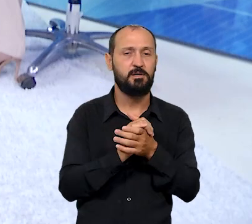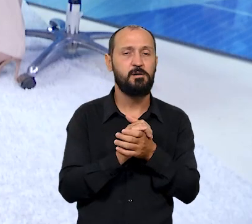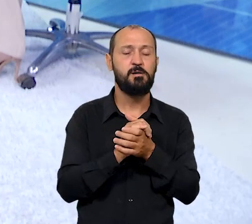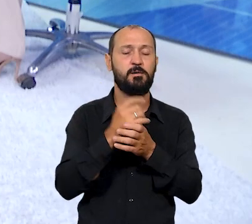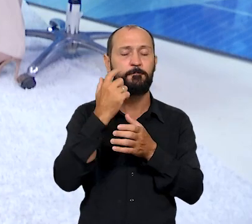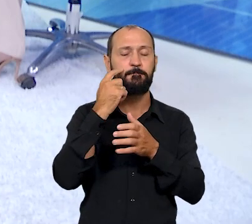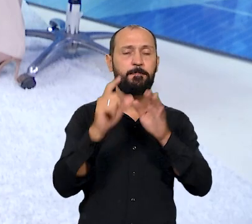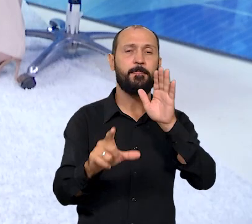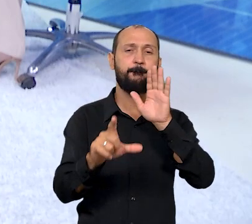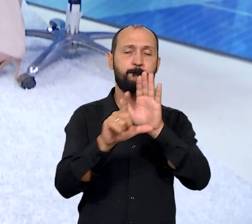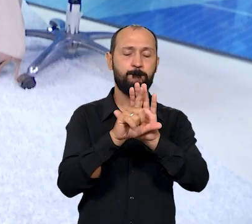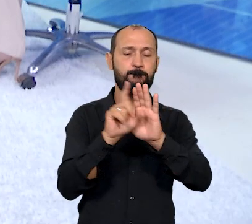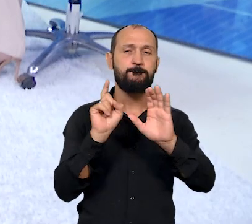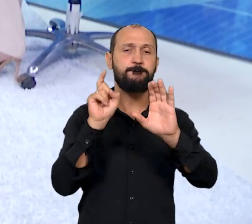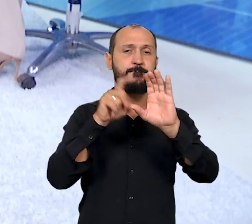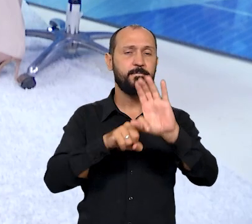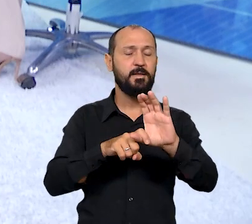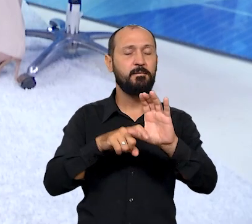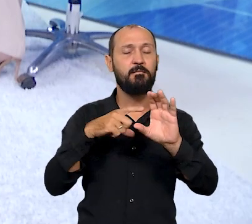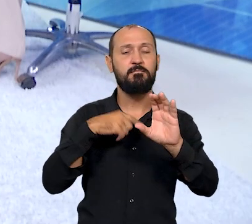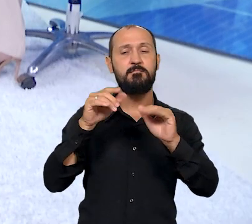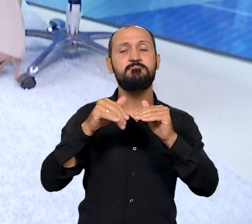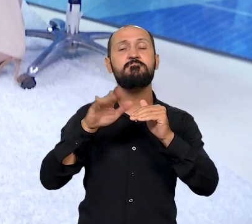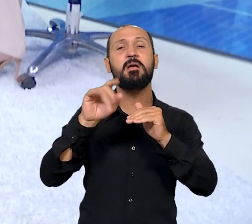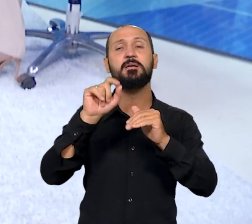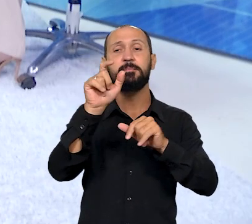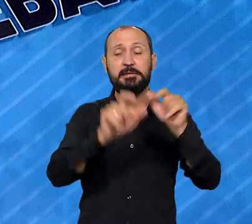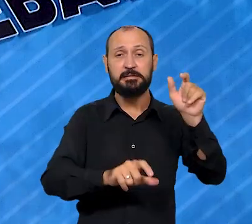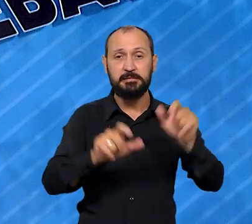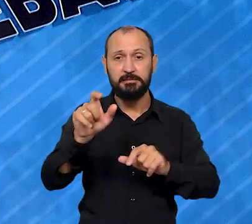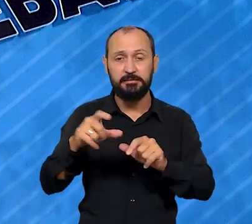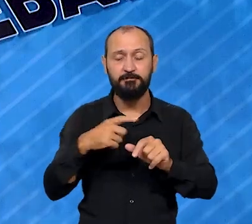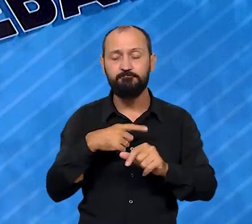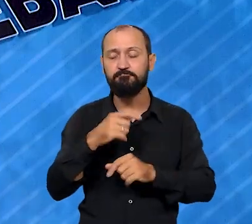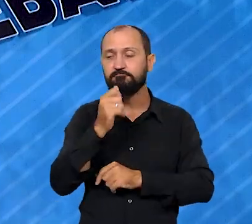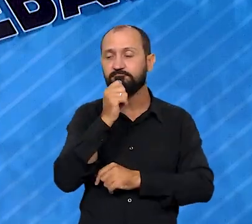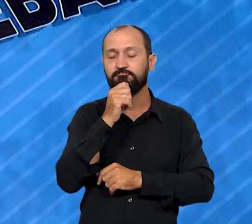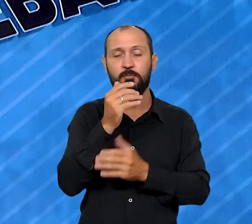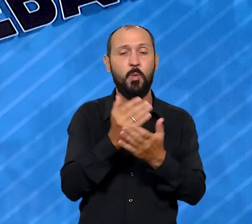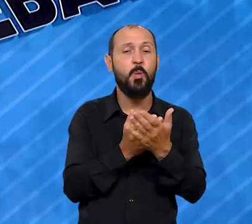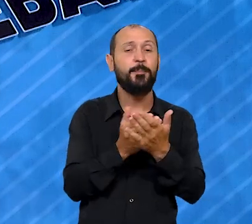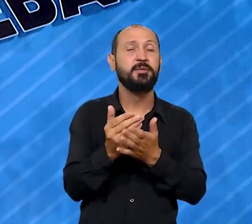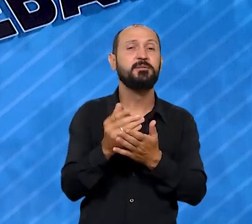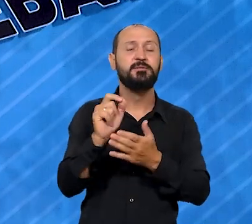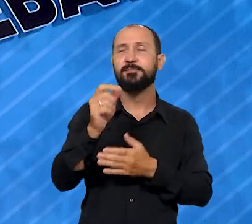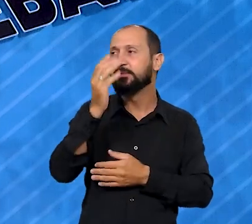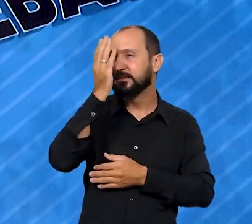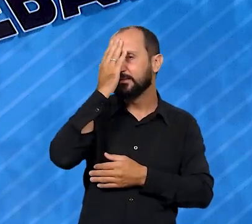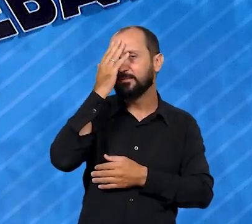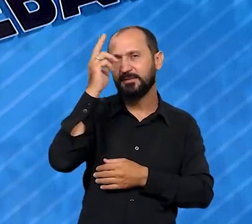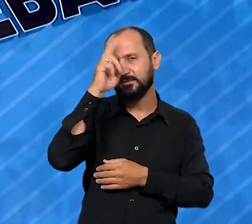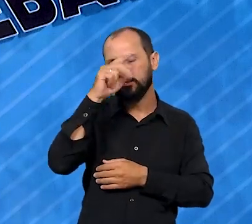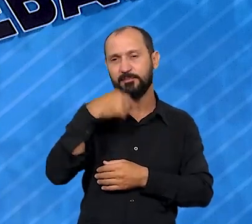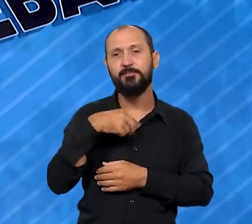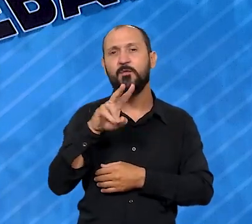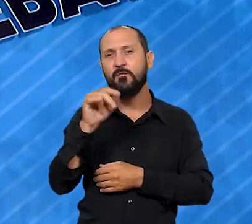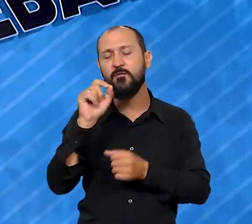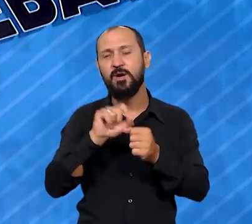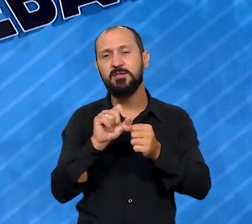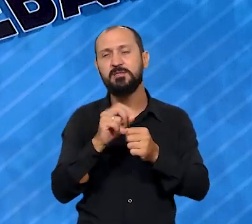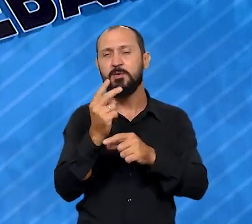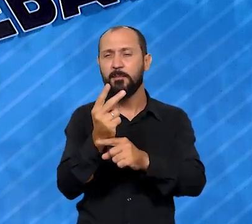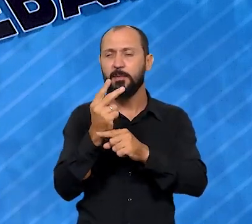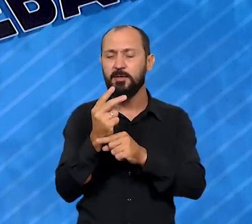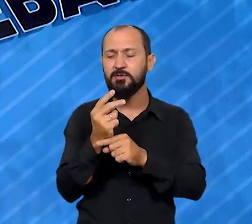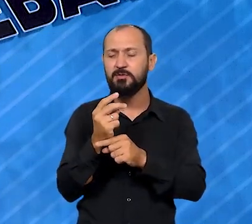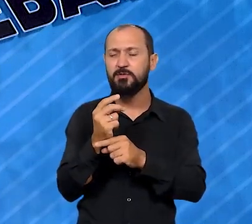Sim. A questão da lei do superendividamento, ela vai mais para aquelas pessoas que acabaram entrando Sabe aquela história de que, eu